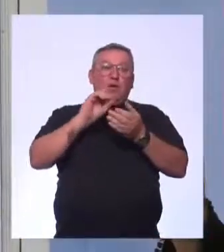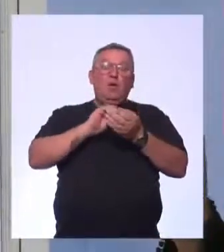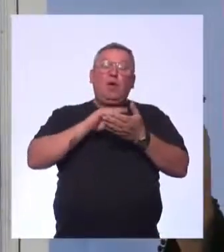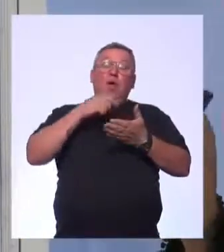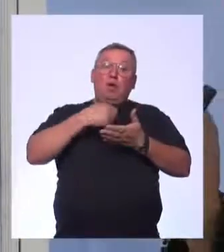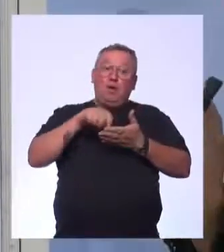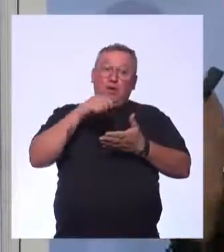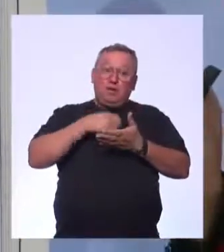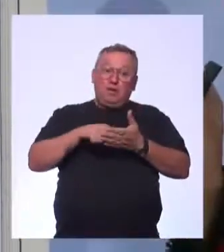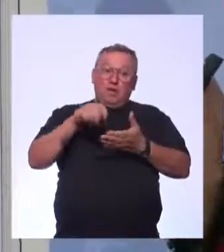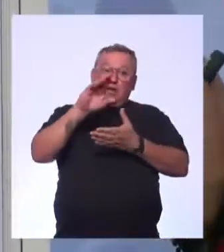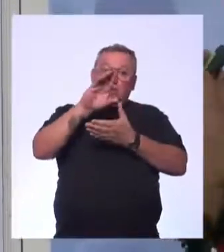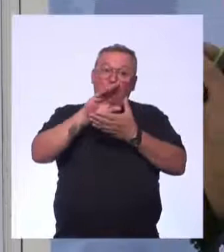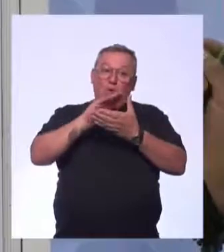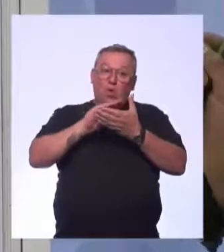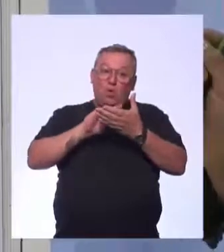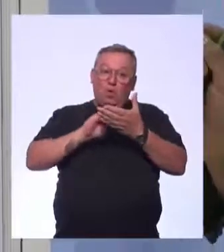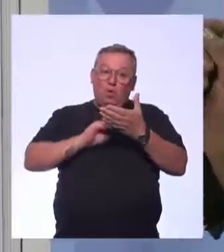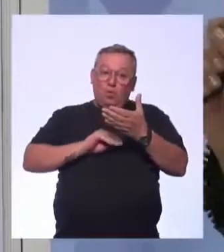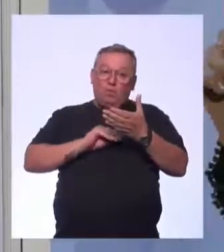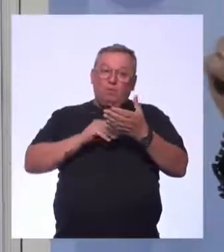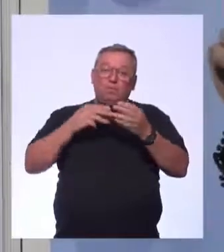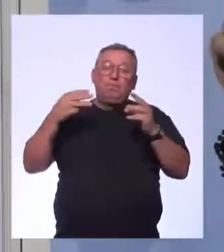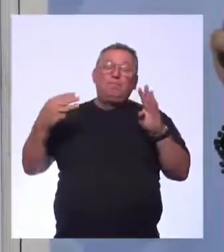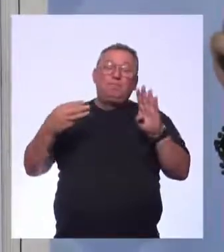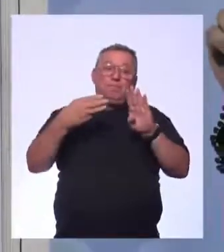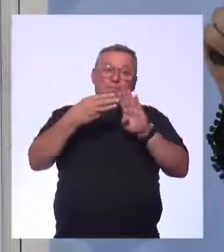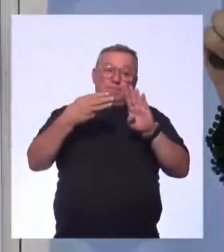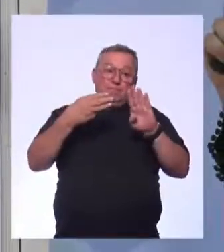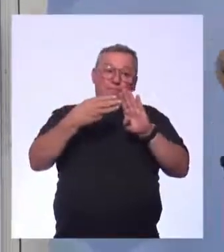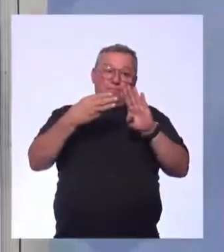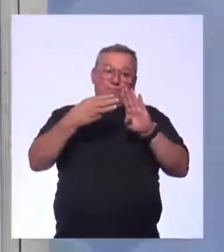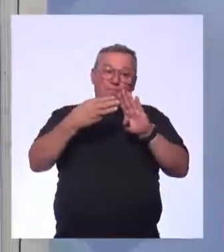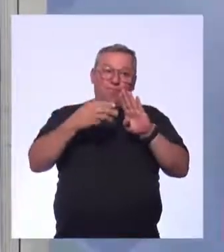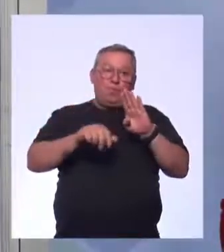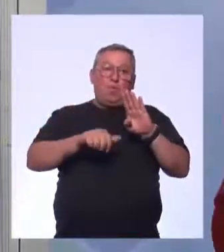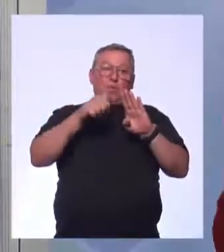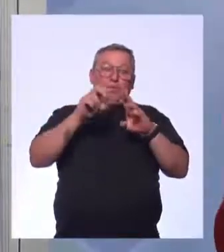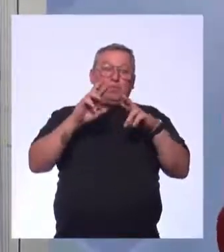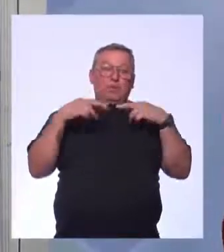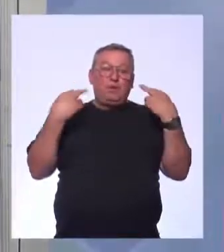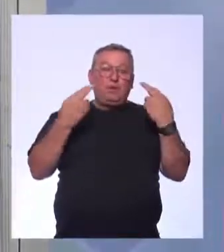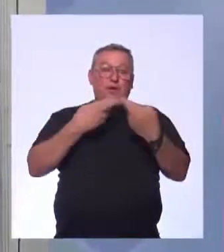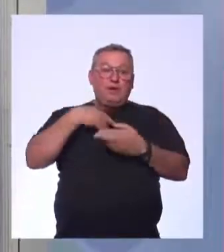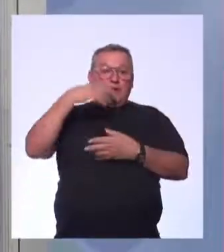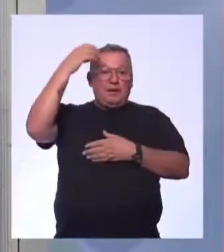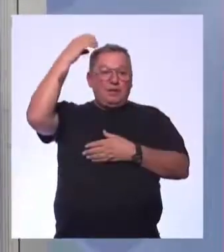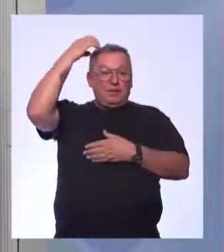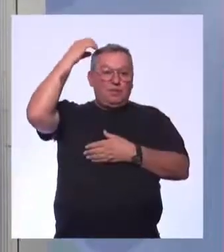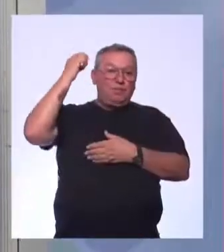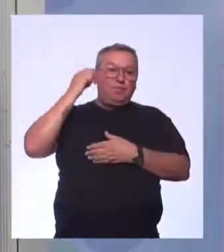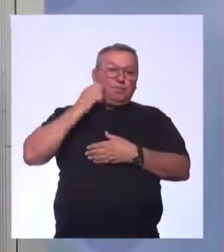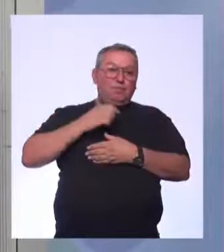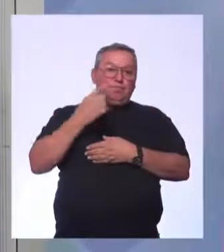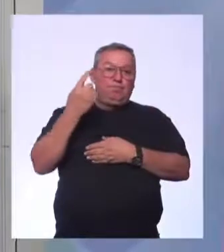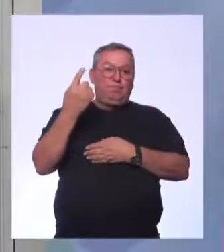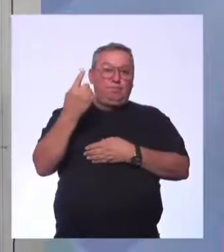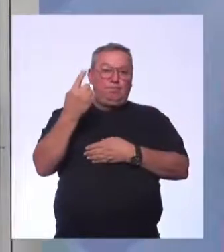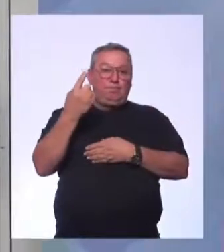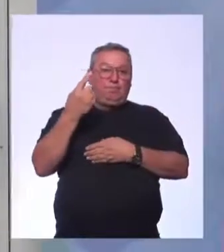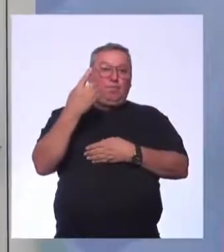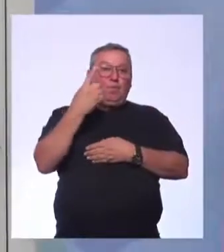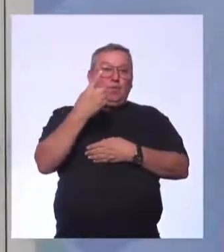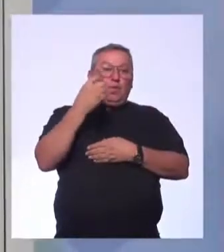caderno, hein? Aproveita aí, terceiro bimestre, primeiro reinado de Dom Pedro I, esse período que é de